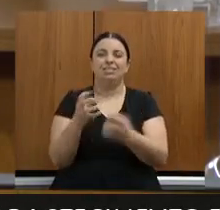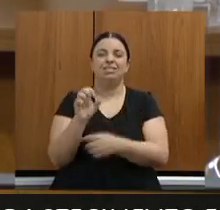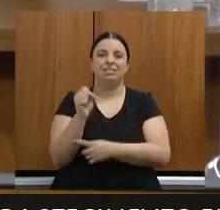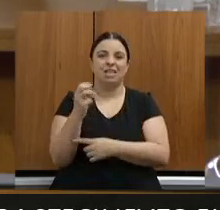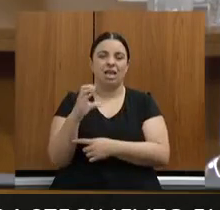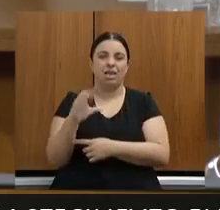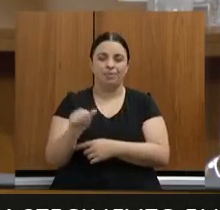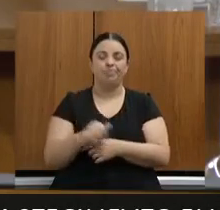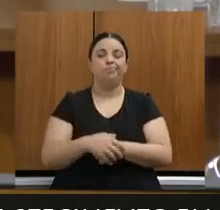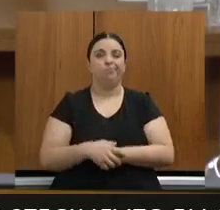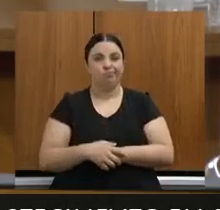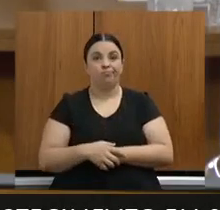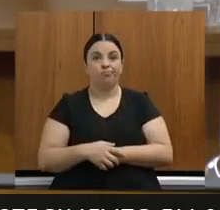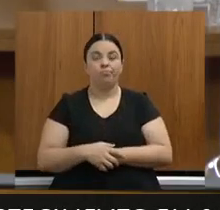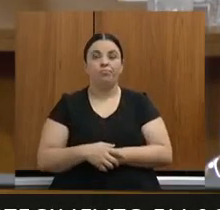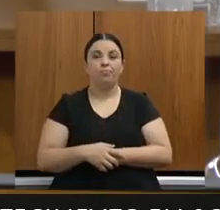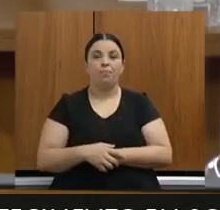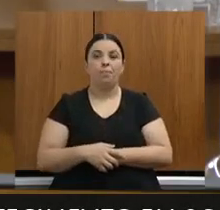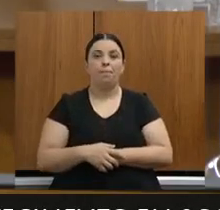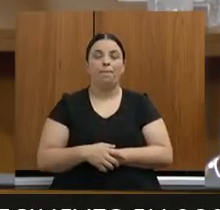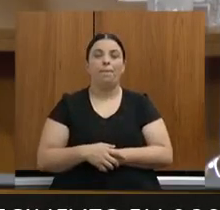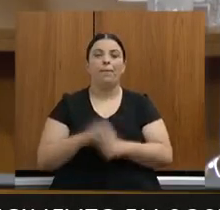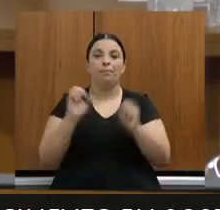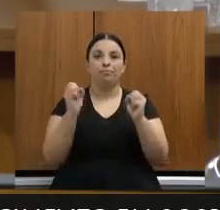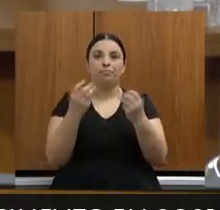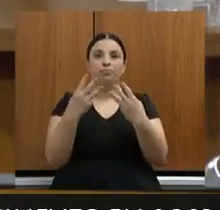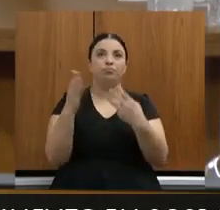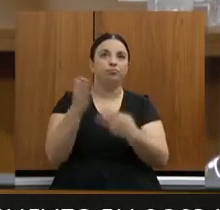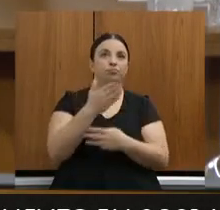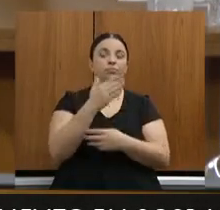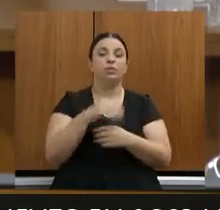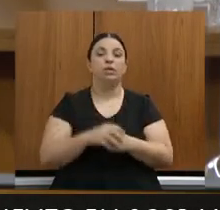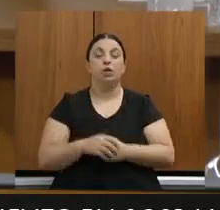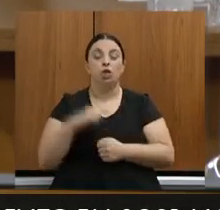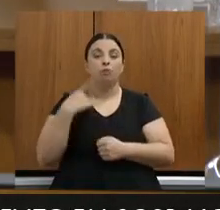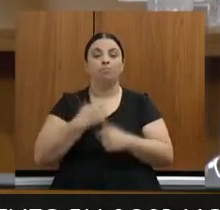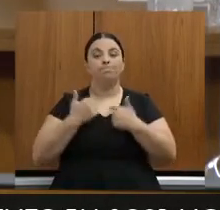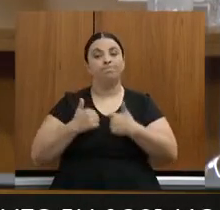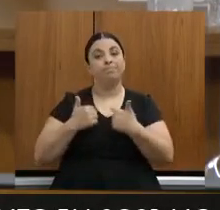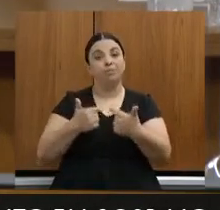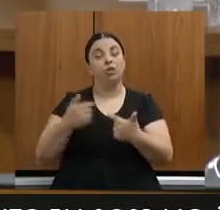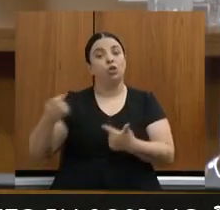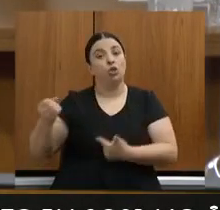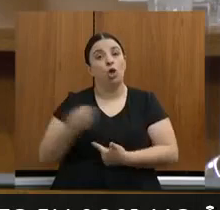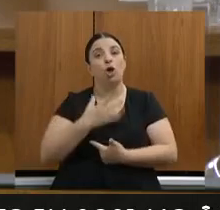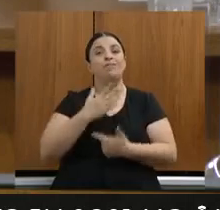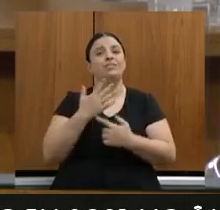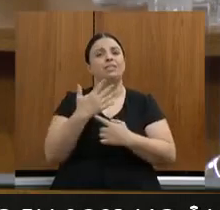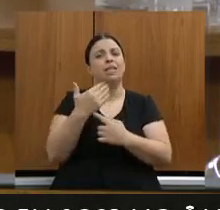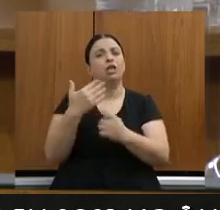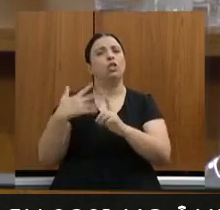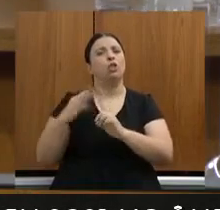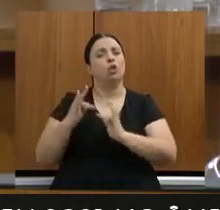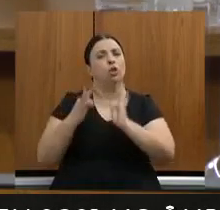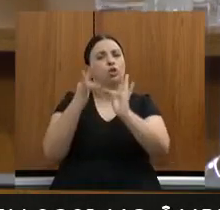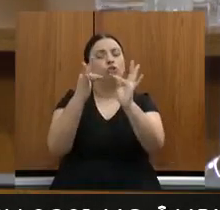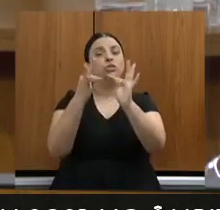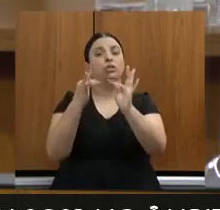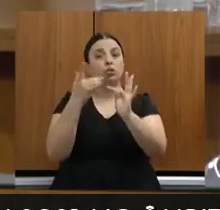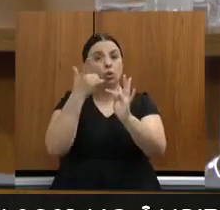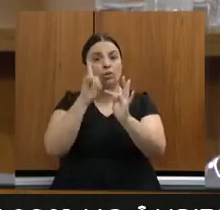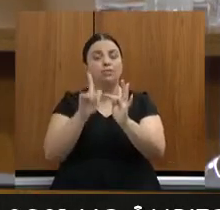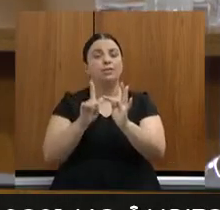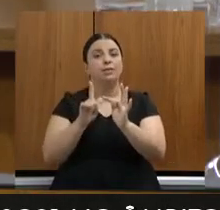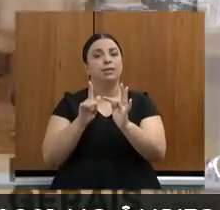do nosso empenho em que novas tecnologias chegam ao campo que nos que é o nosso programa pro genética e